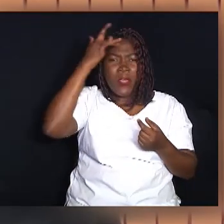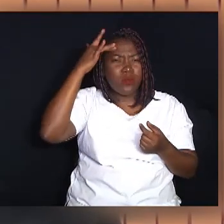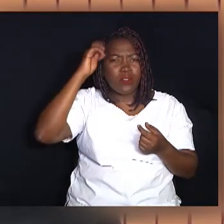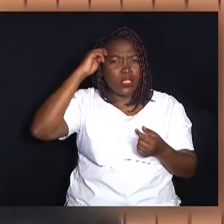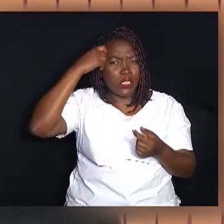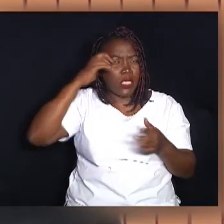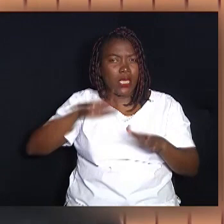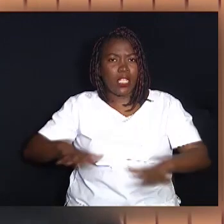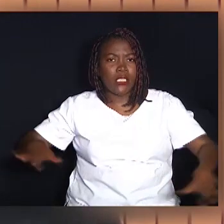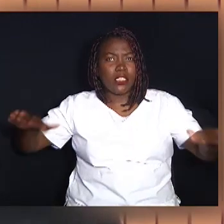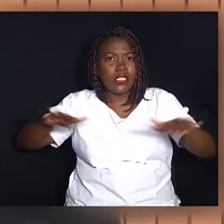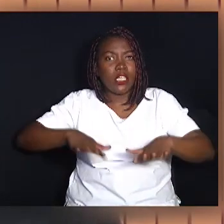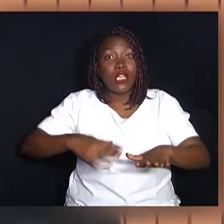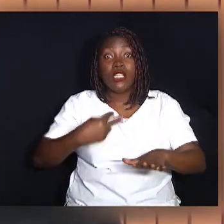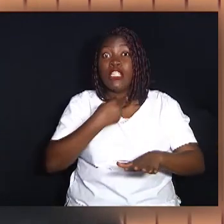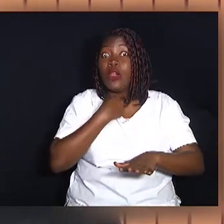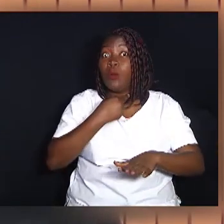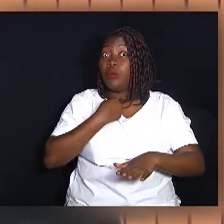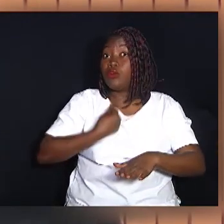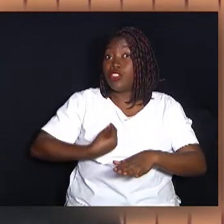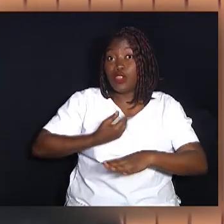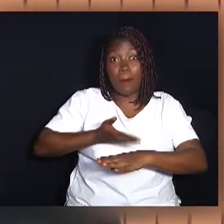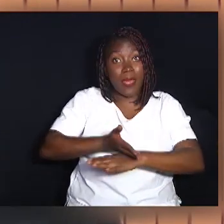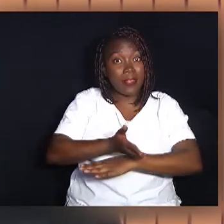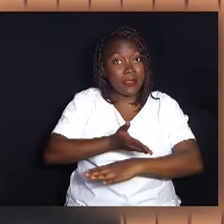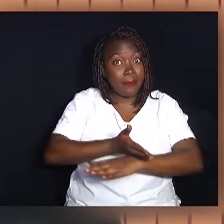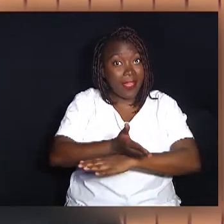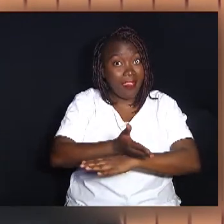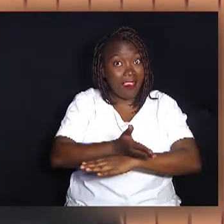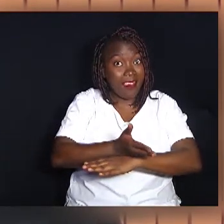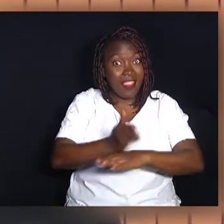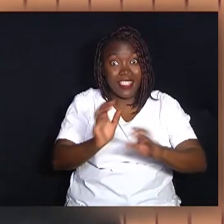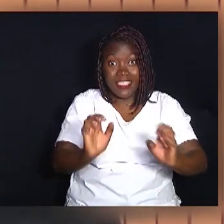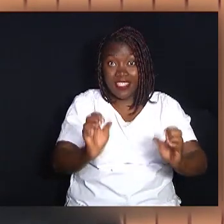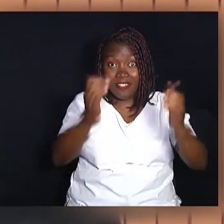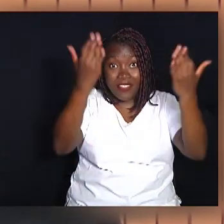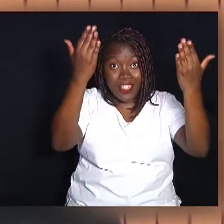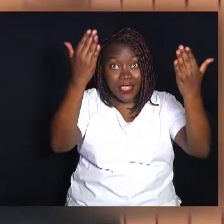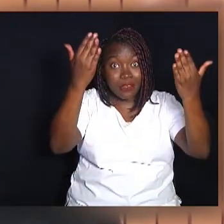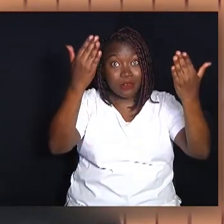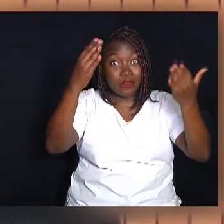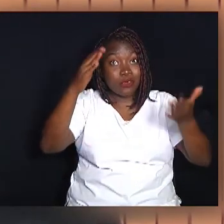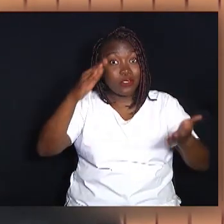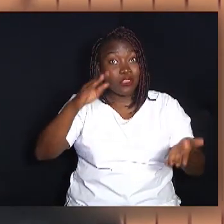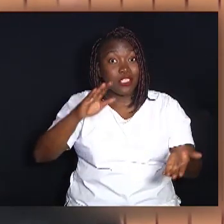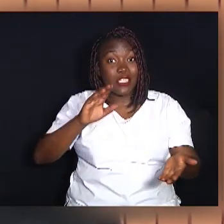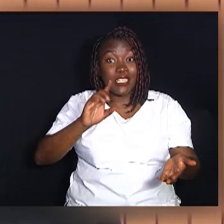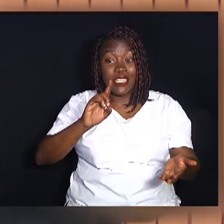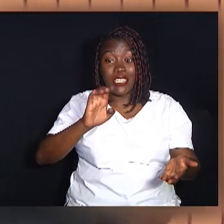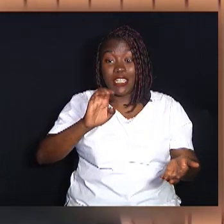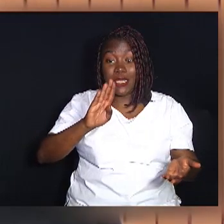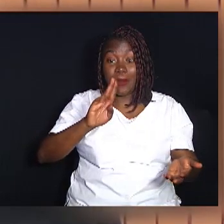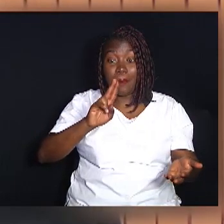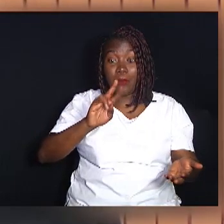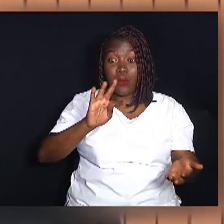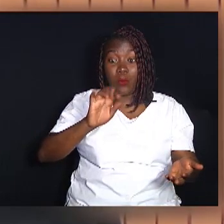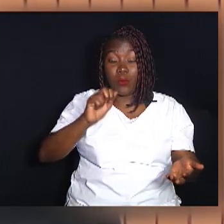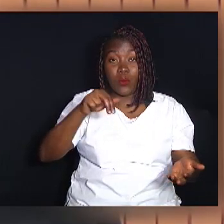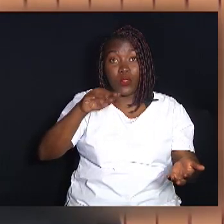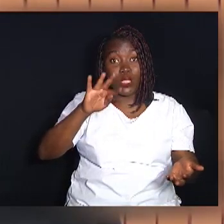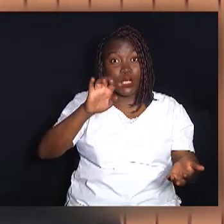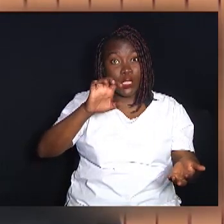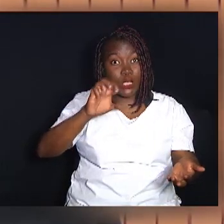geral, não podiam participar desses eventos de debutantes nos grandes clubes de Campinas, e